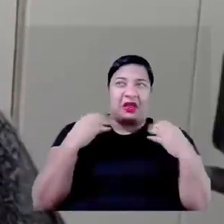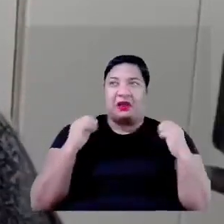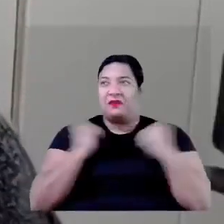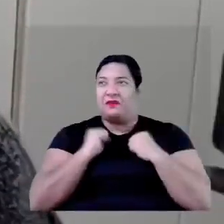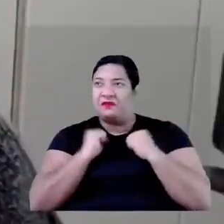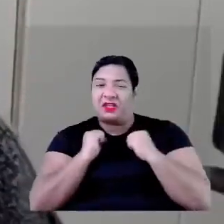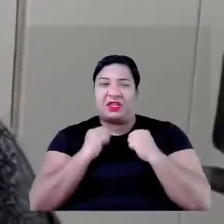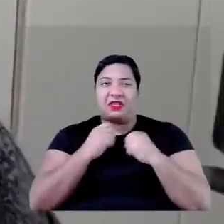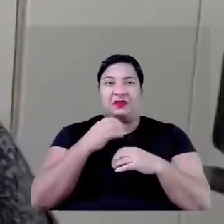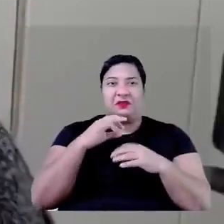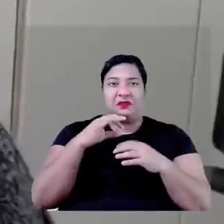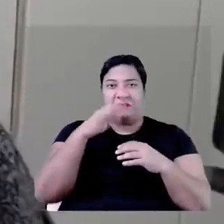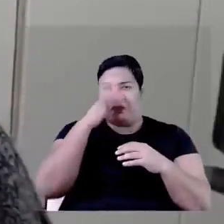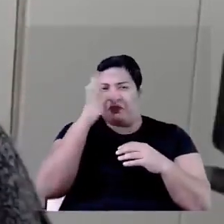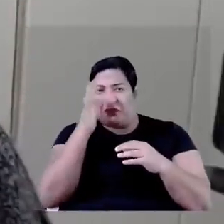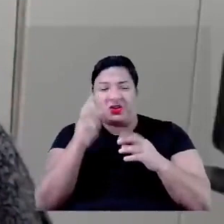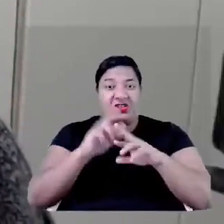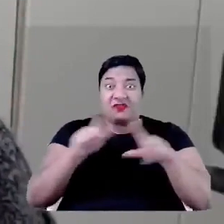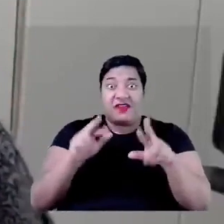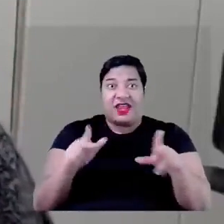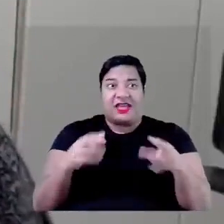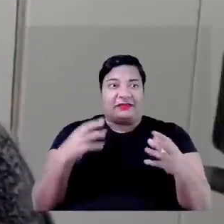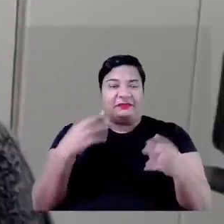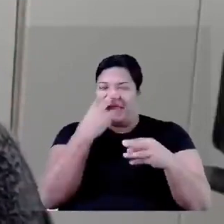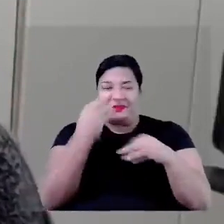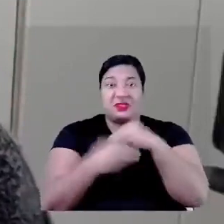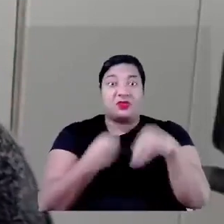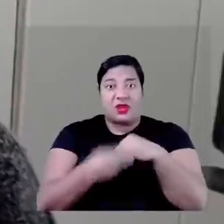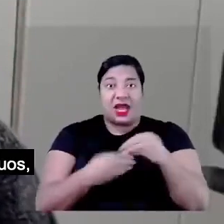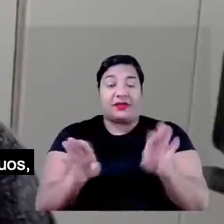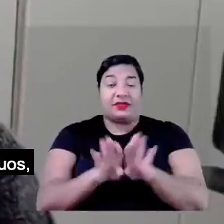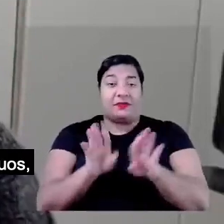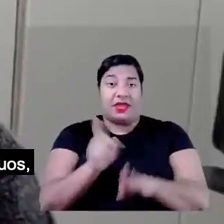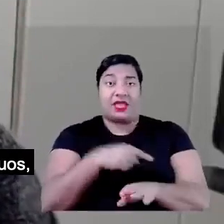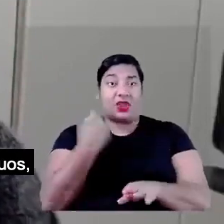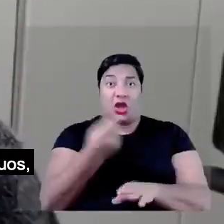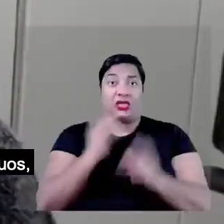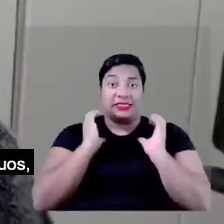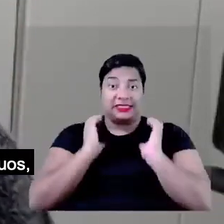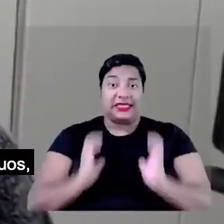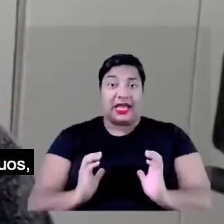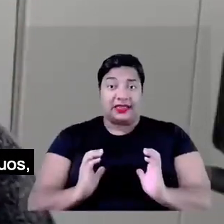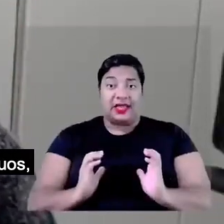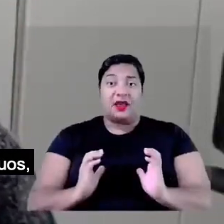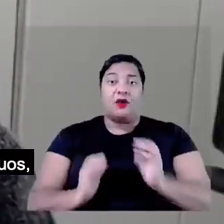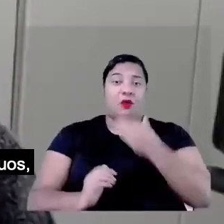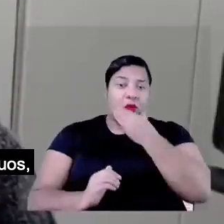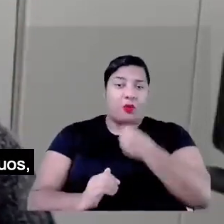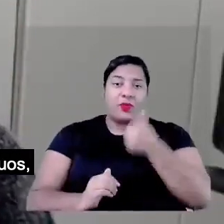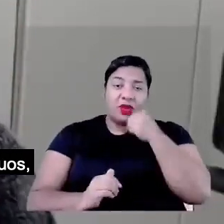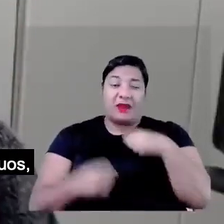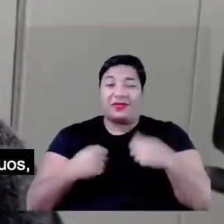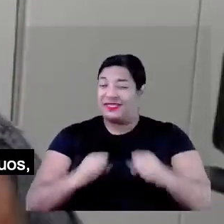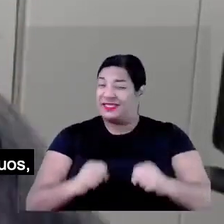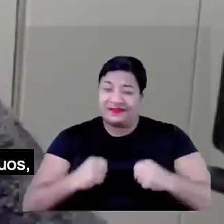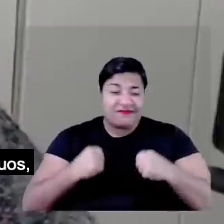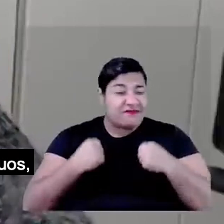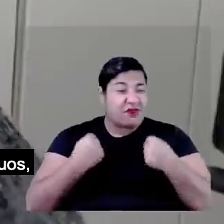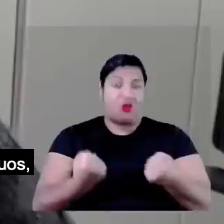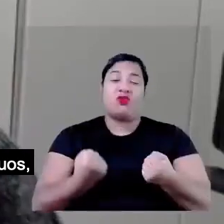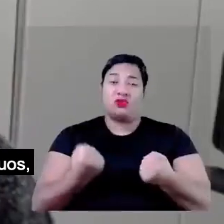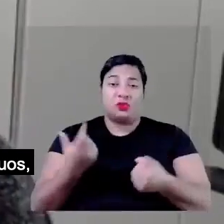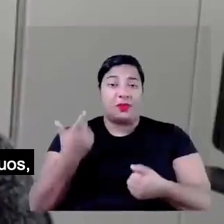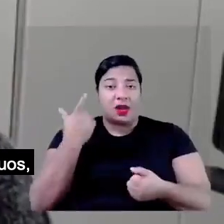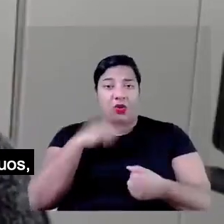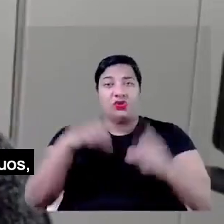papel enquanto gestores públicos, enquanto cidadãos também, cidadãs, fazer tudo o que estiver ao nosso alcance para